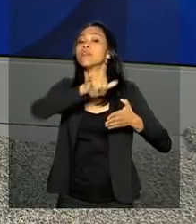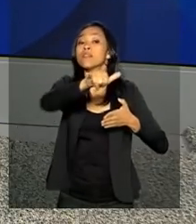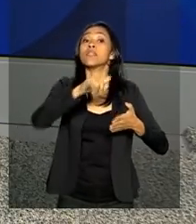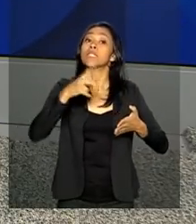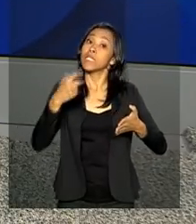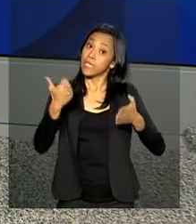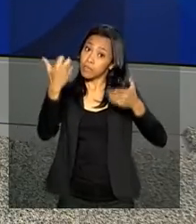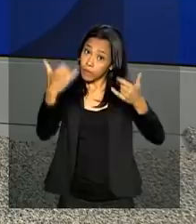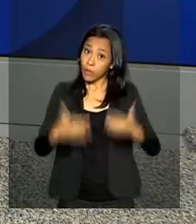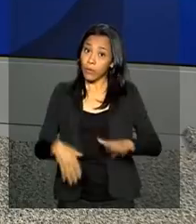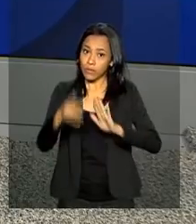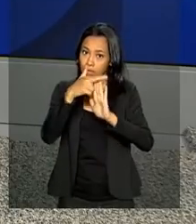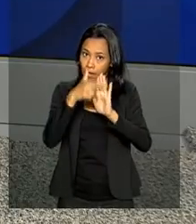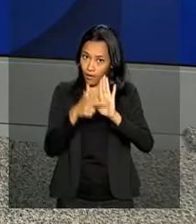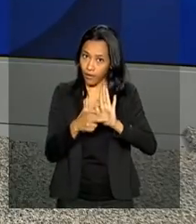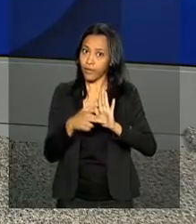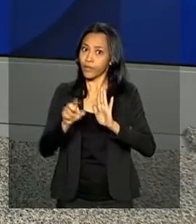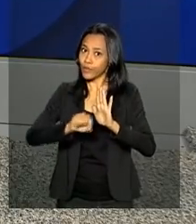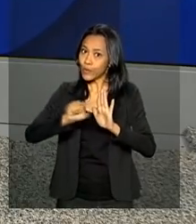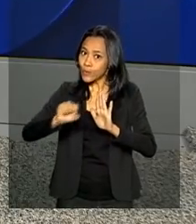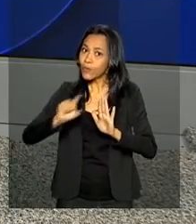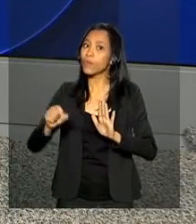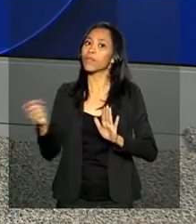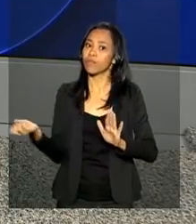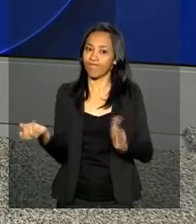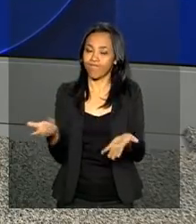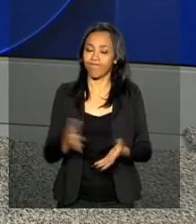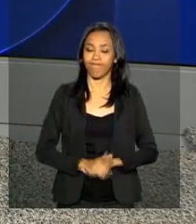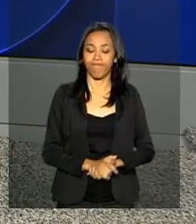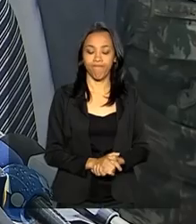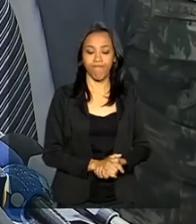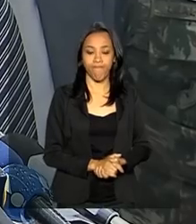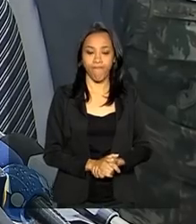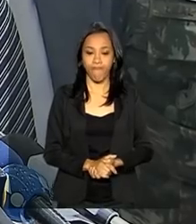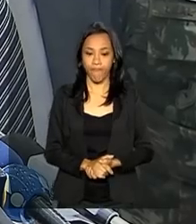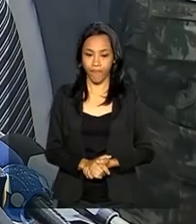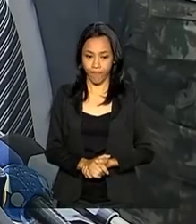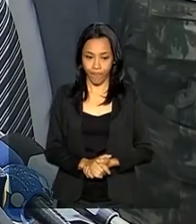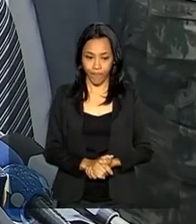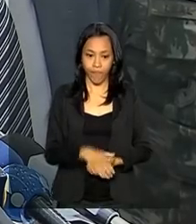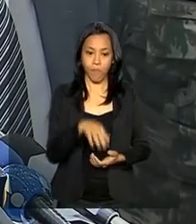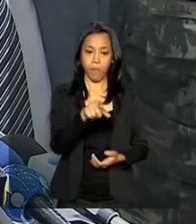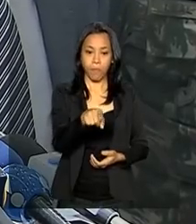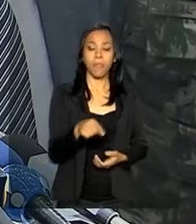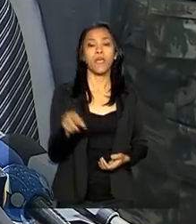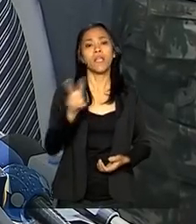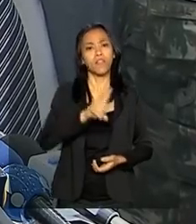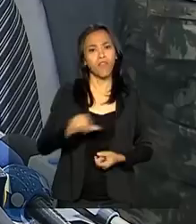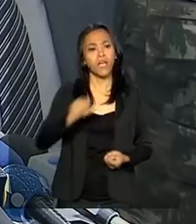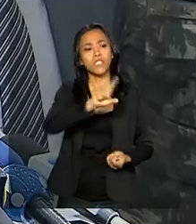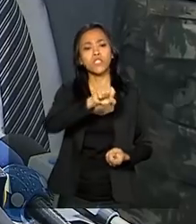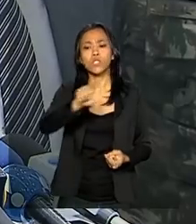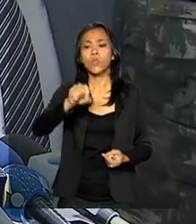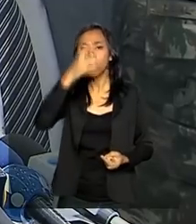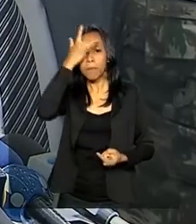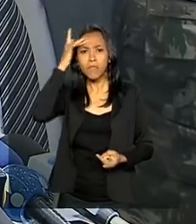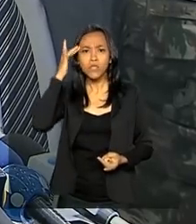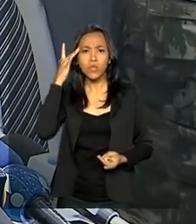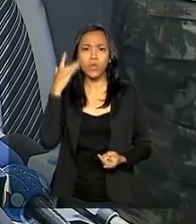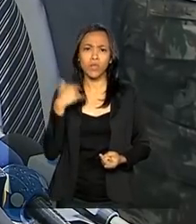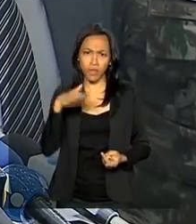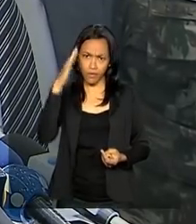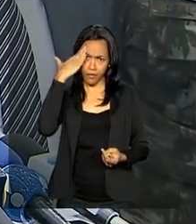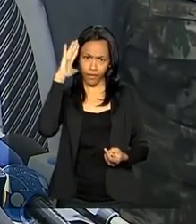os critérios de escolha dos integrantes do novo governo vou botar pessoas que entendam do assunto naquela